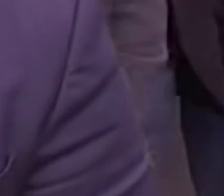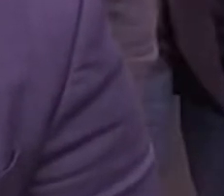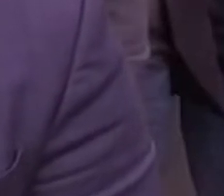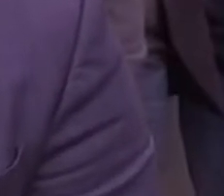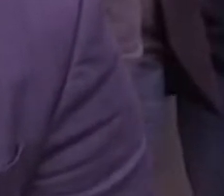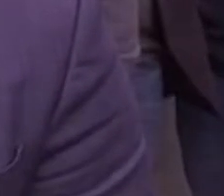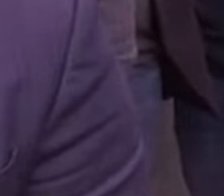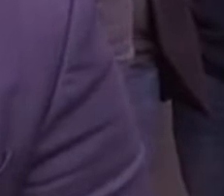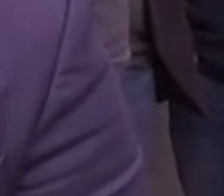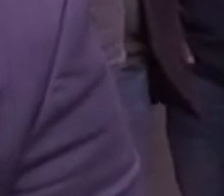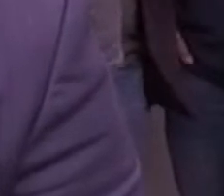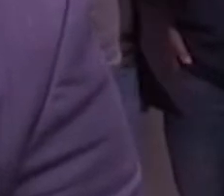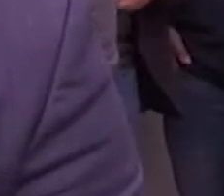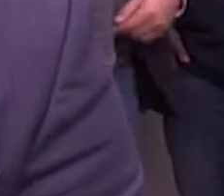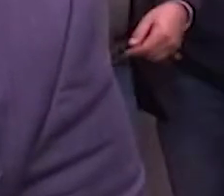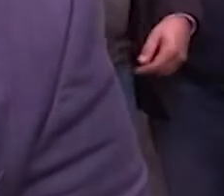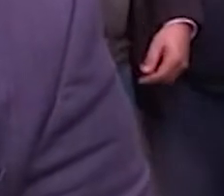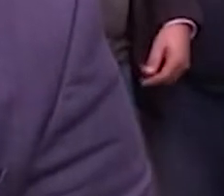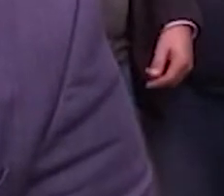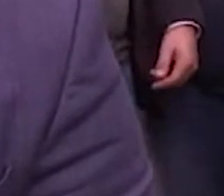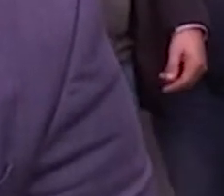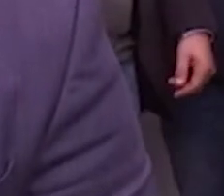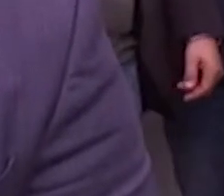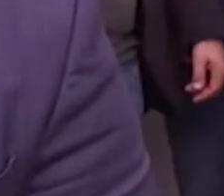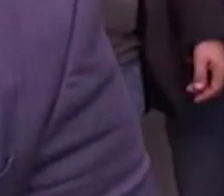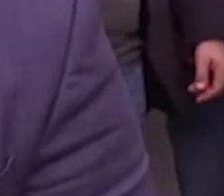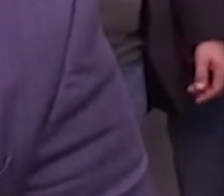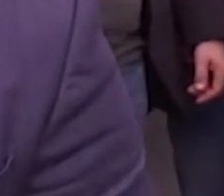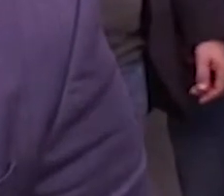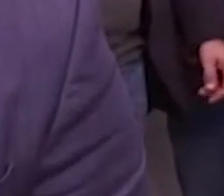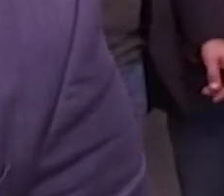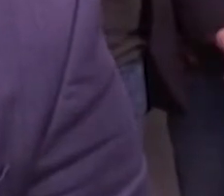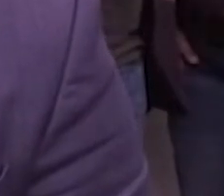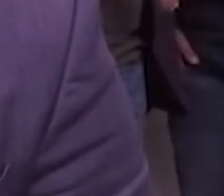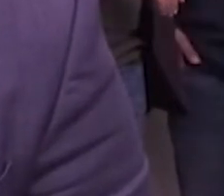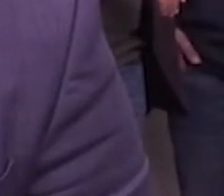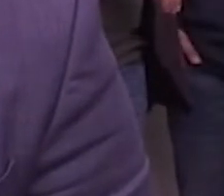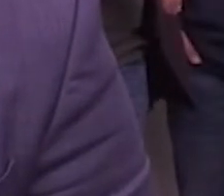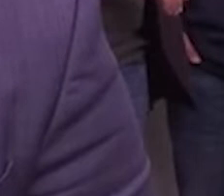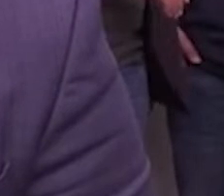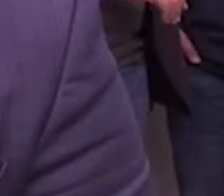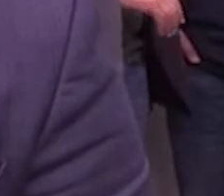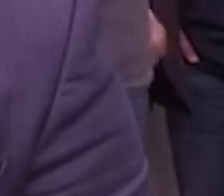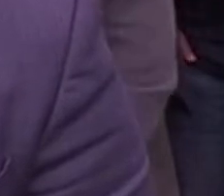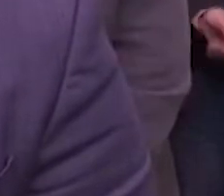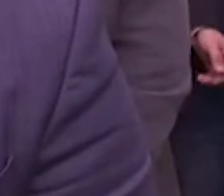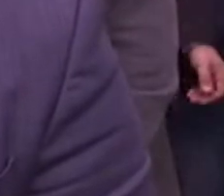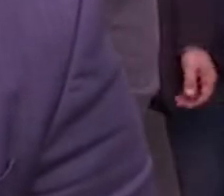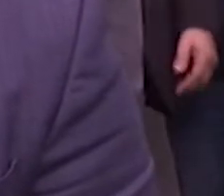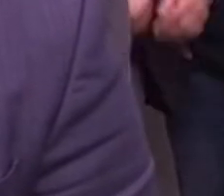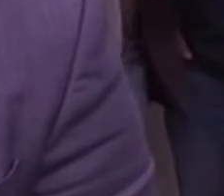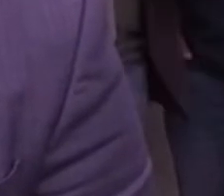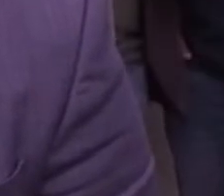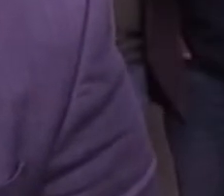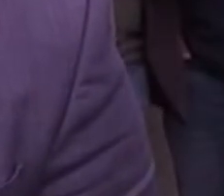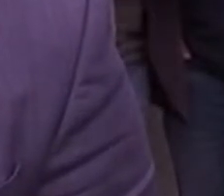primeiro-ministro, que irá transmitir ao Sr. Primeiro-Ministro a mensagem que trazemos. E a mensagem é de uma grande